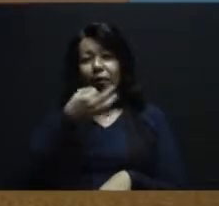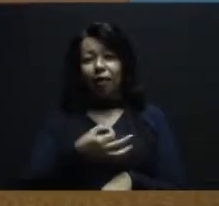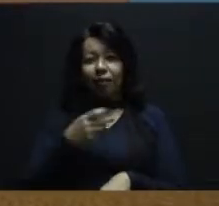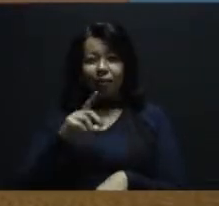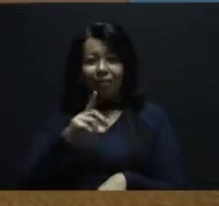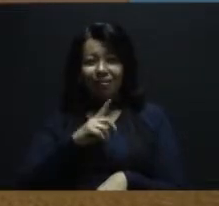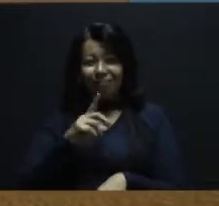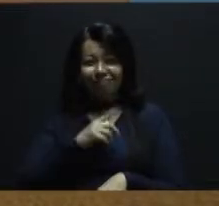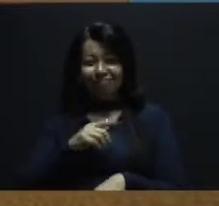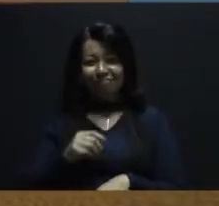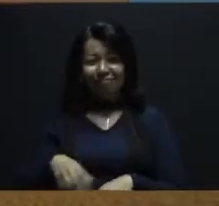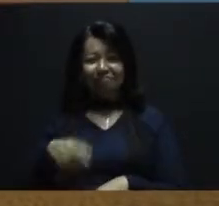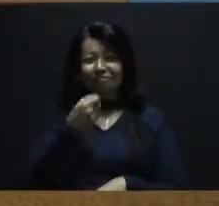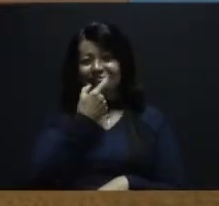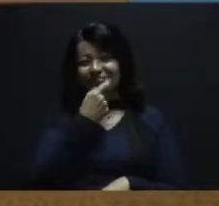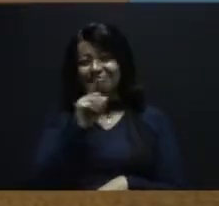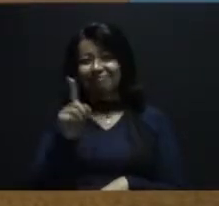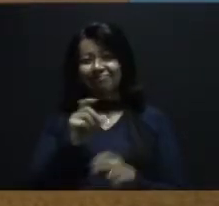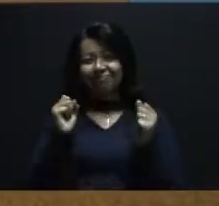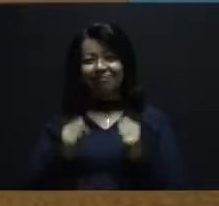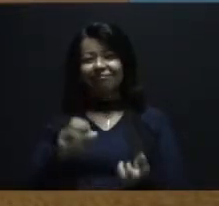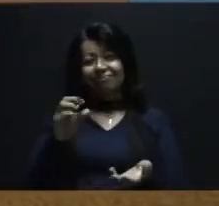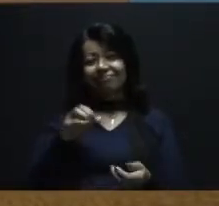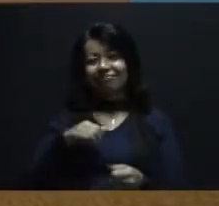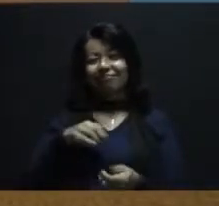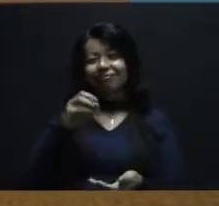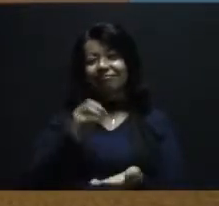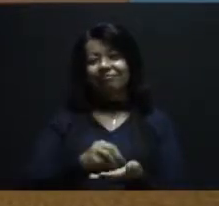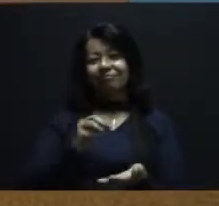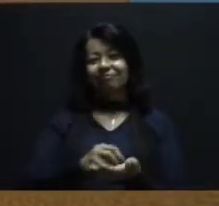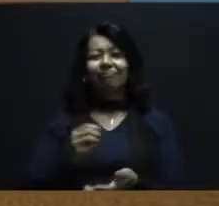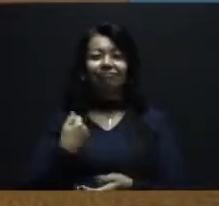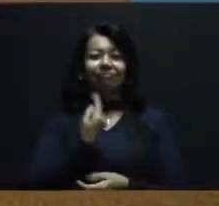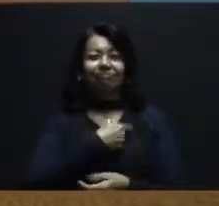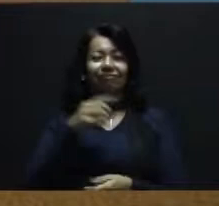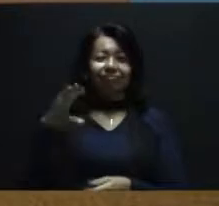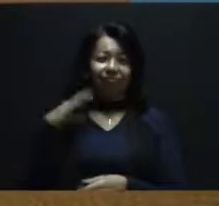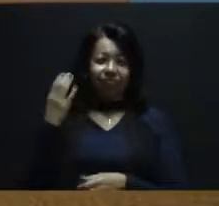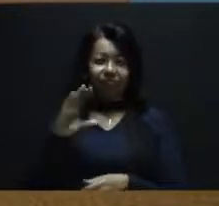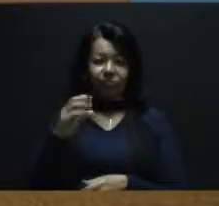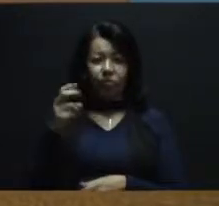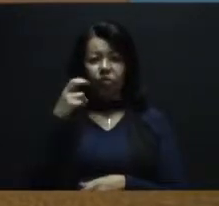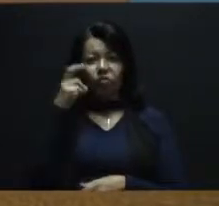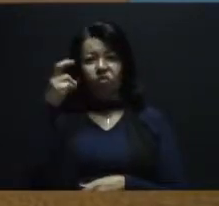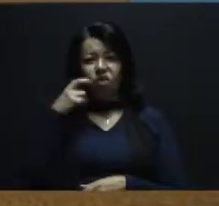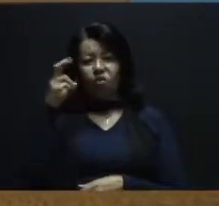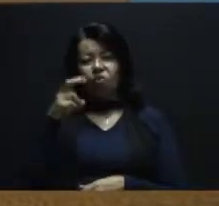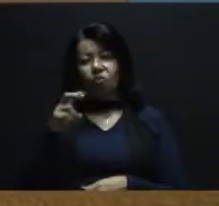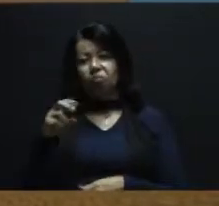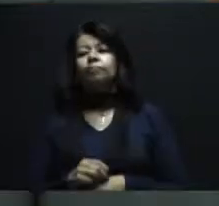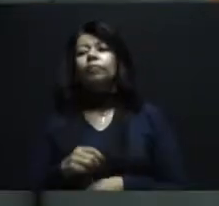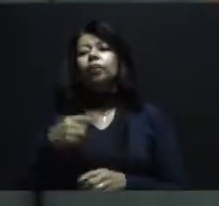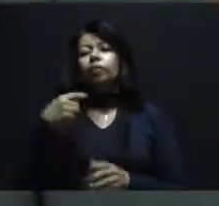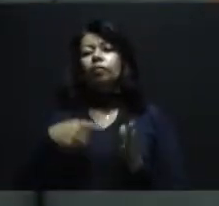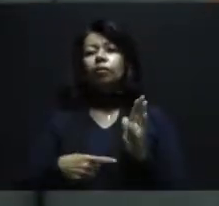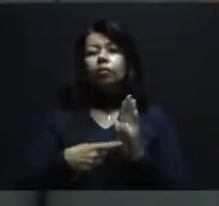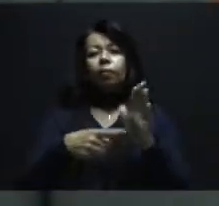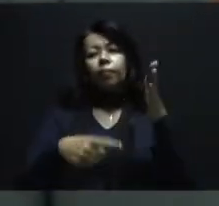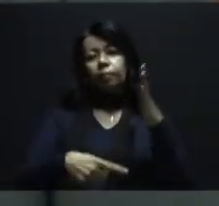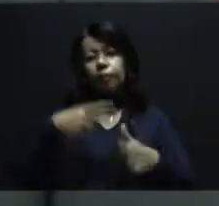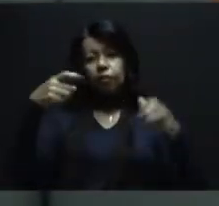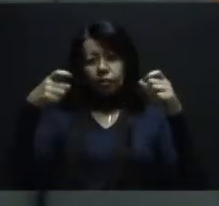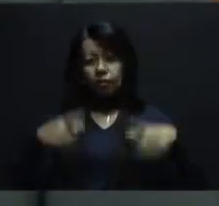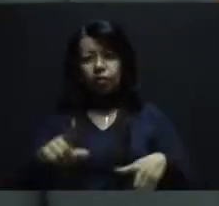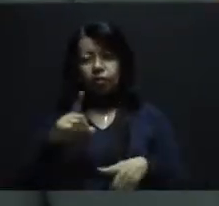chão e foi apreciado na 31ª sessão ordinária e 15ª sessão extraordinária de 2009 é eu